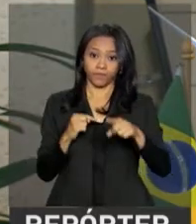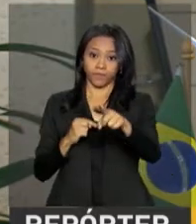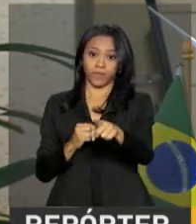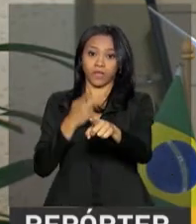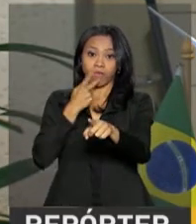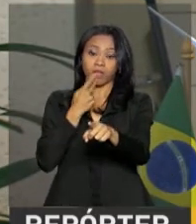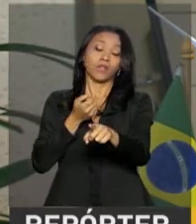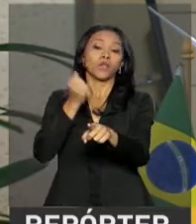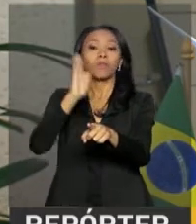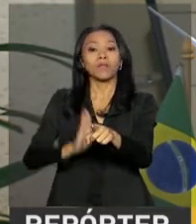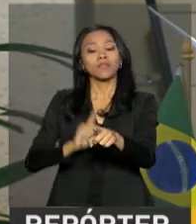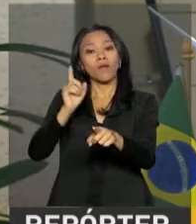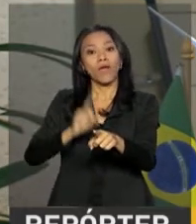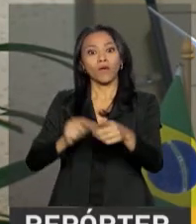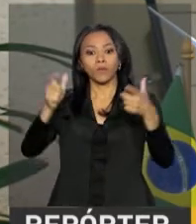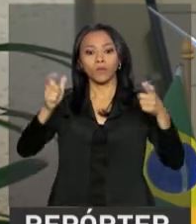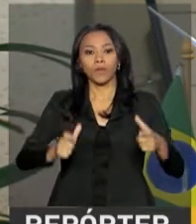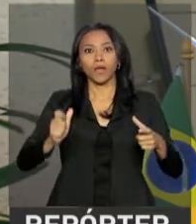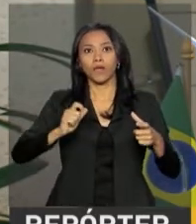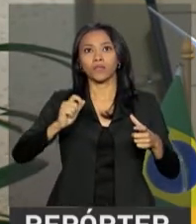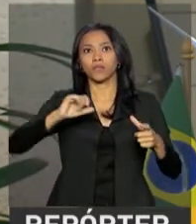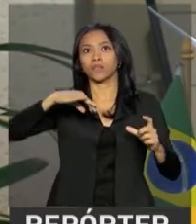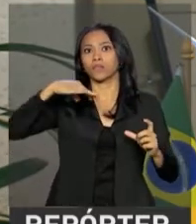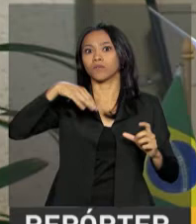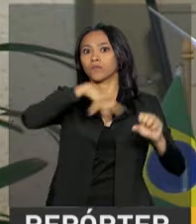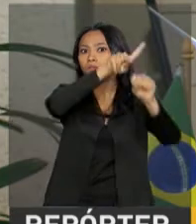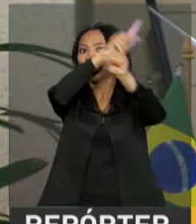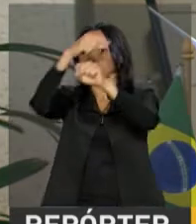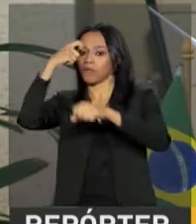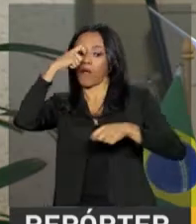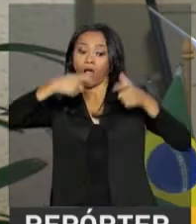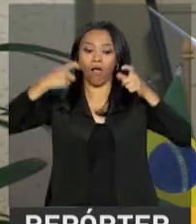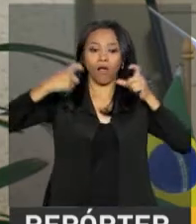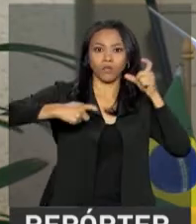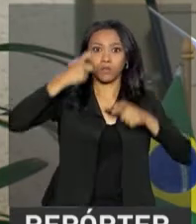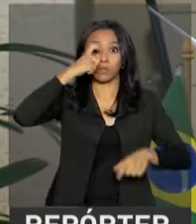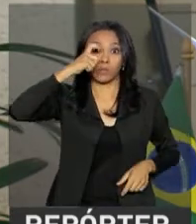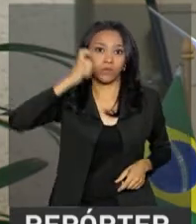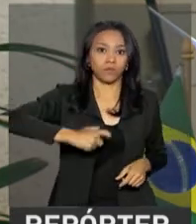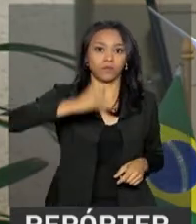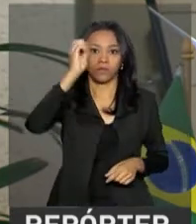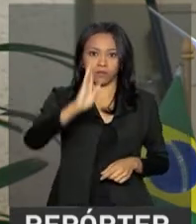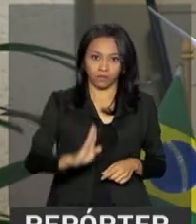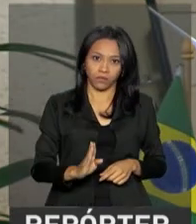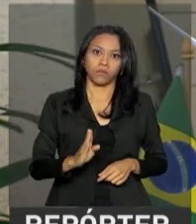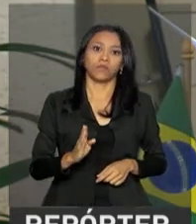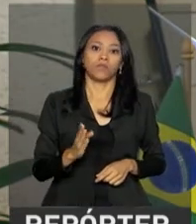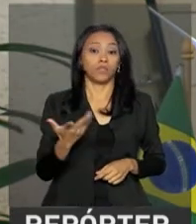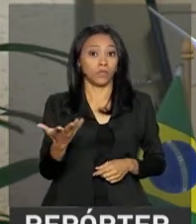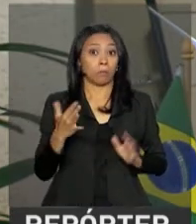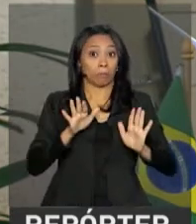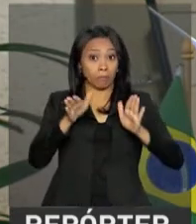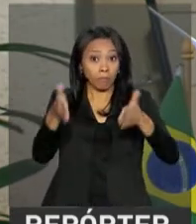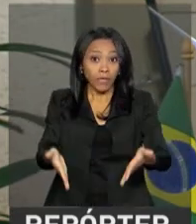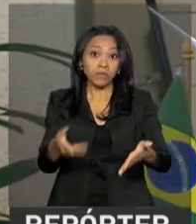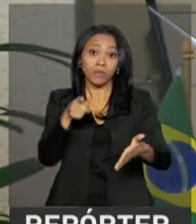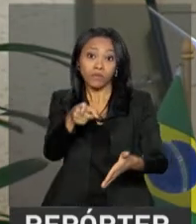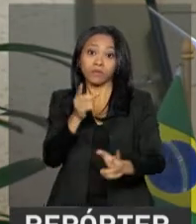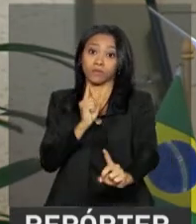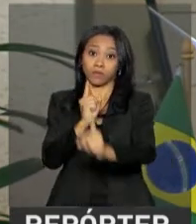mundiais de investimentos estrangeiros e estar em um evento é